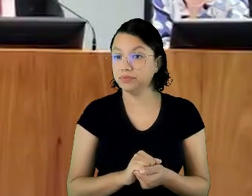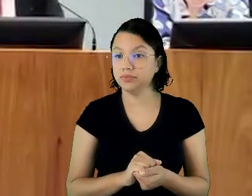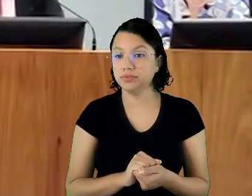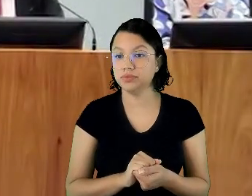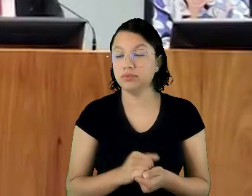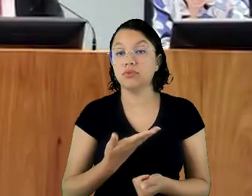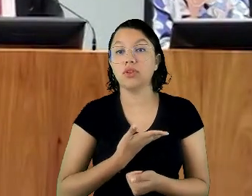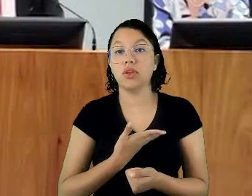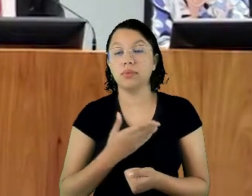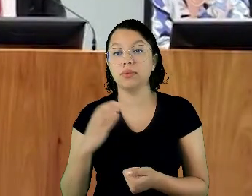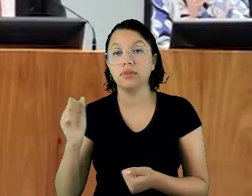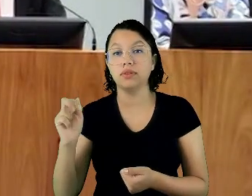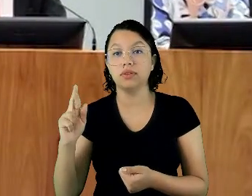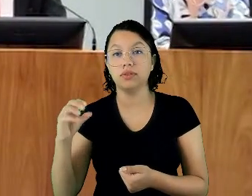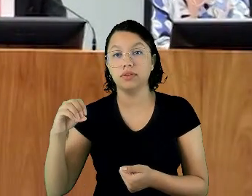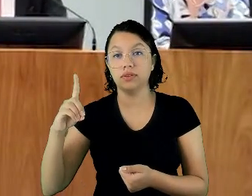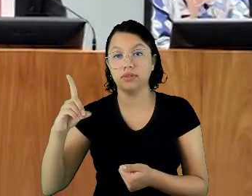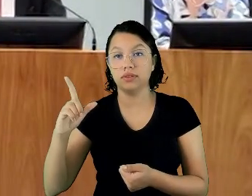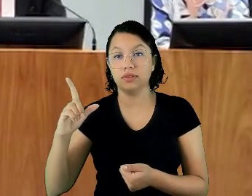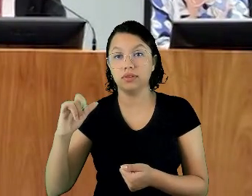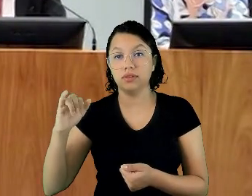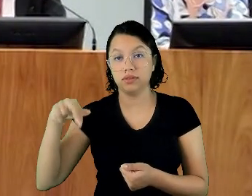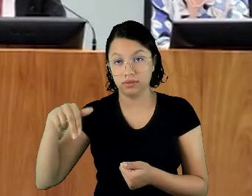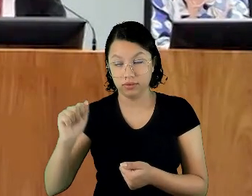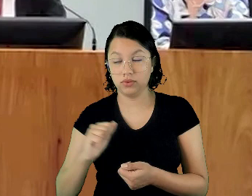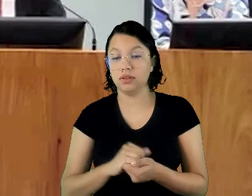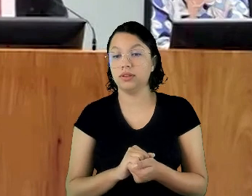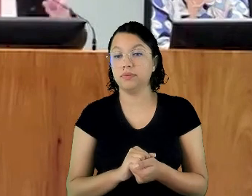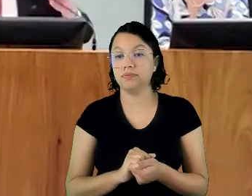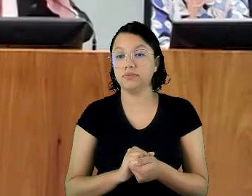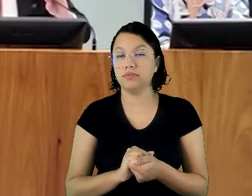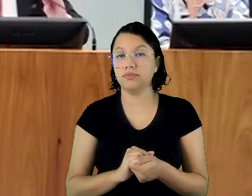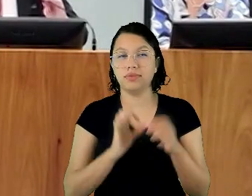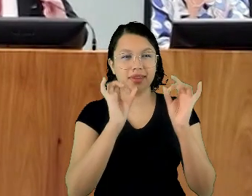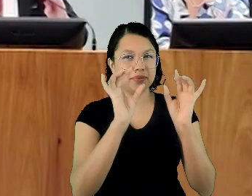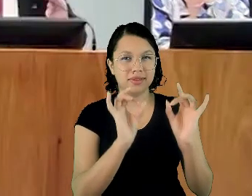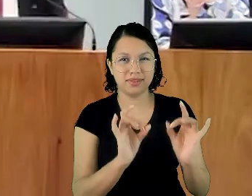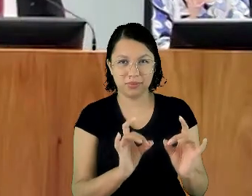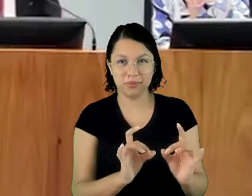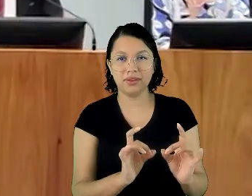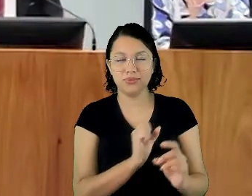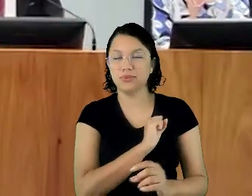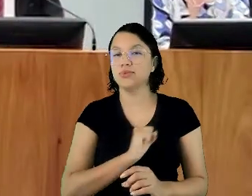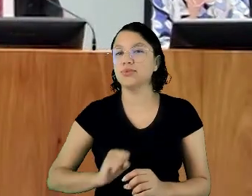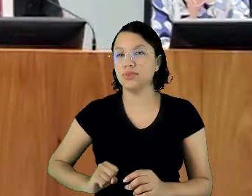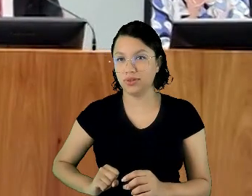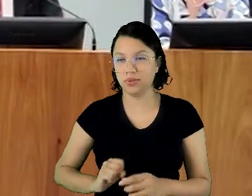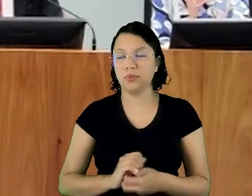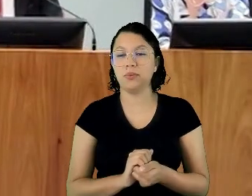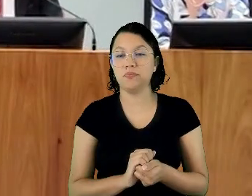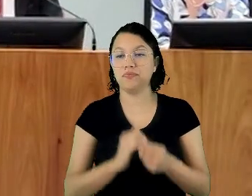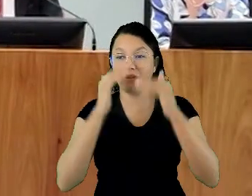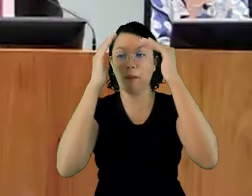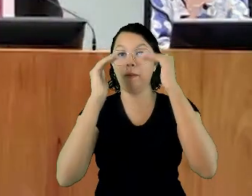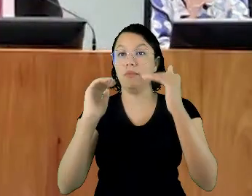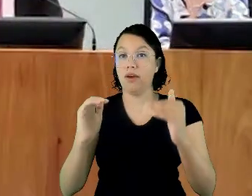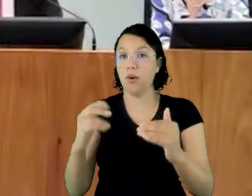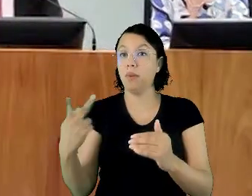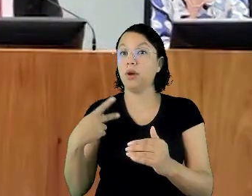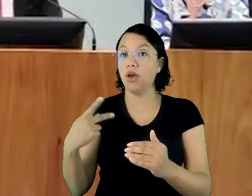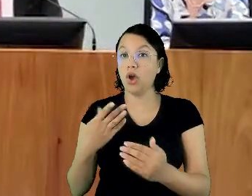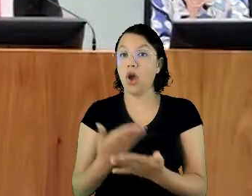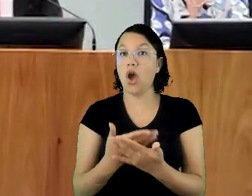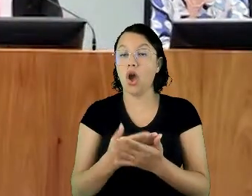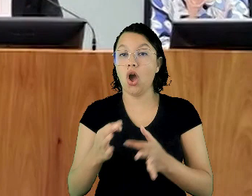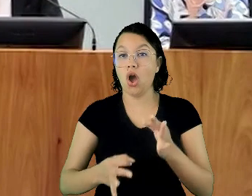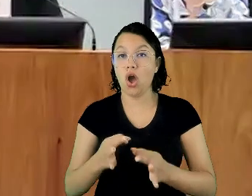Carolina Scofield Amaral e especialmente o senador Nelsinho Trade. É uma honra para a Escola de Magistrados da Justiça Federal da Terceira Região